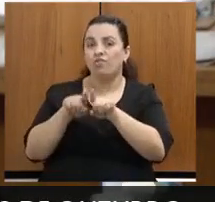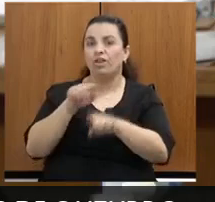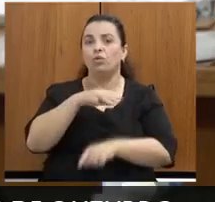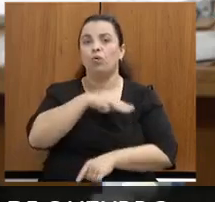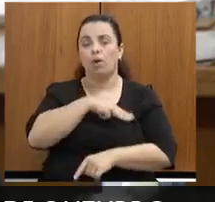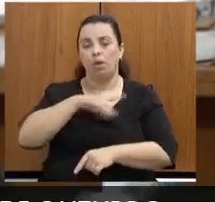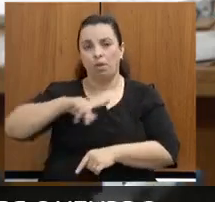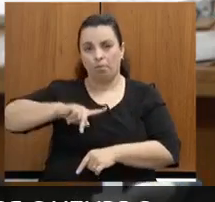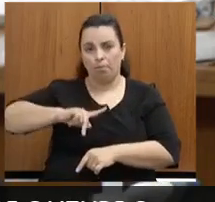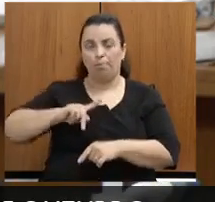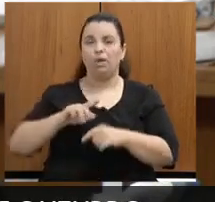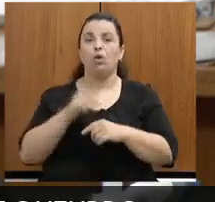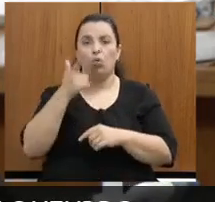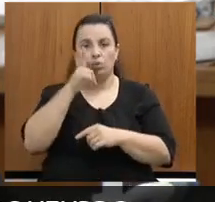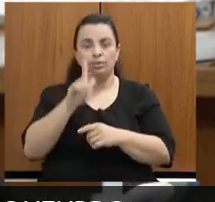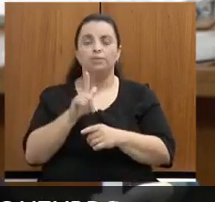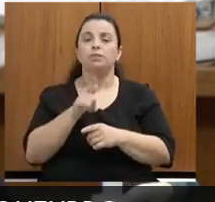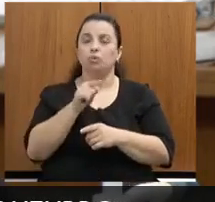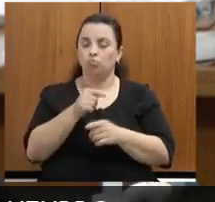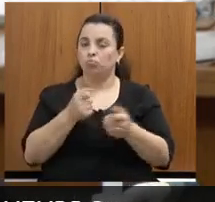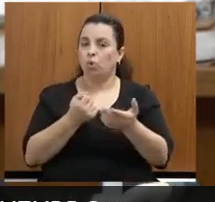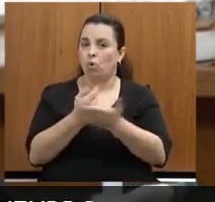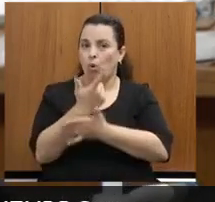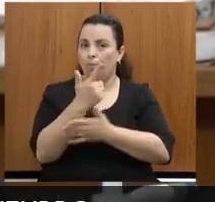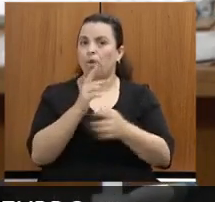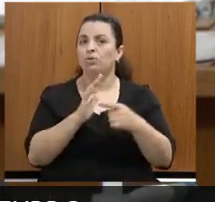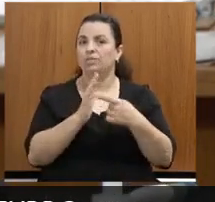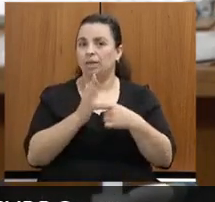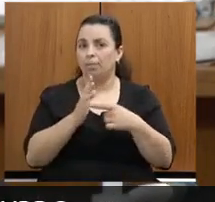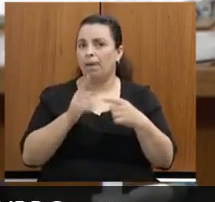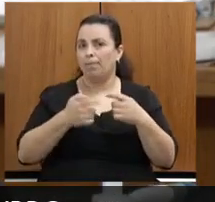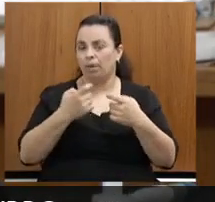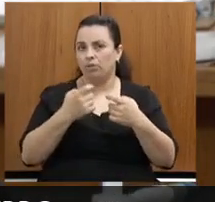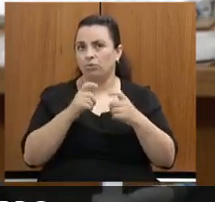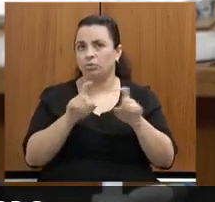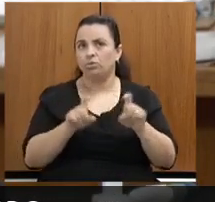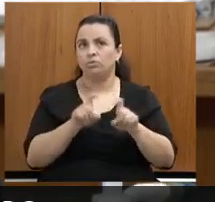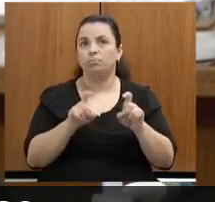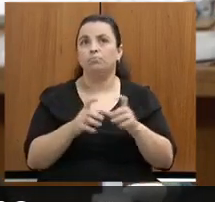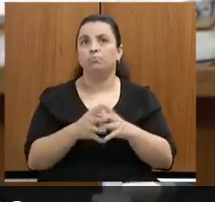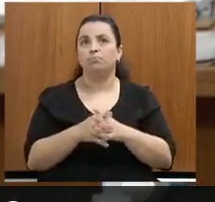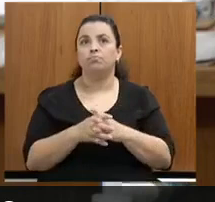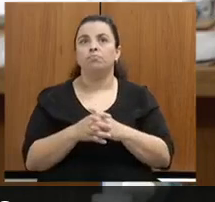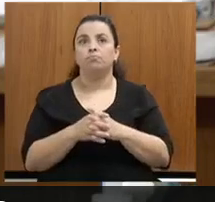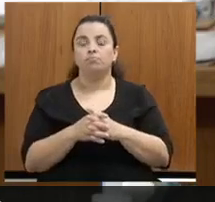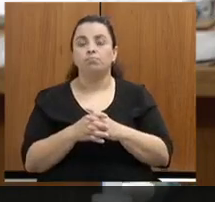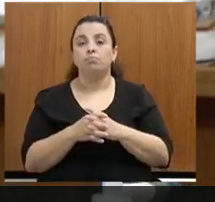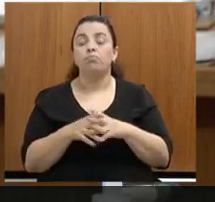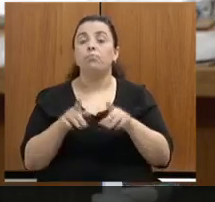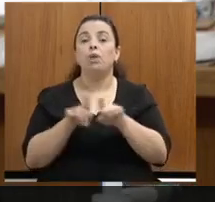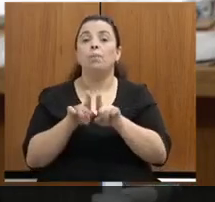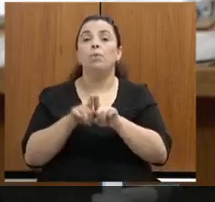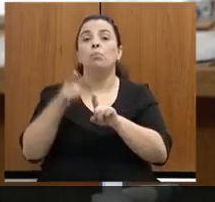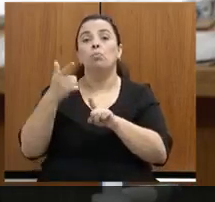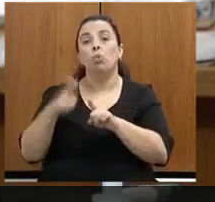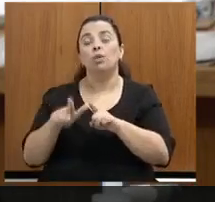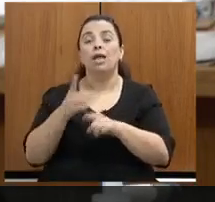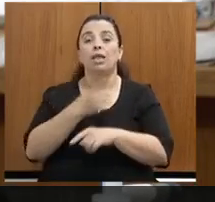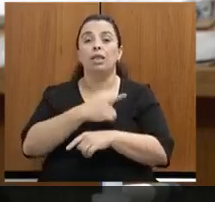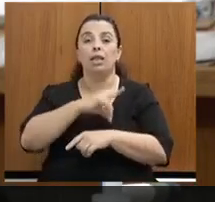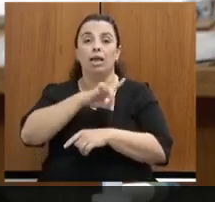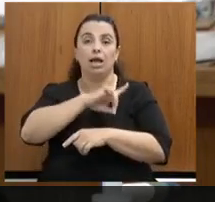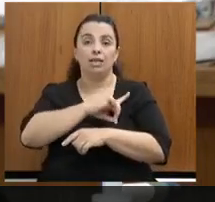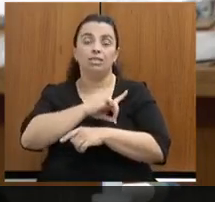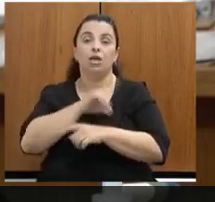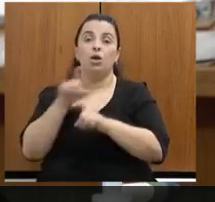diante pode seguir outra iniciativa estratégica também foi a criação das delegacias rurais